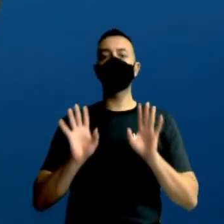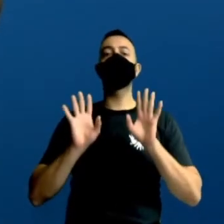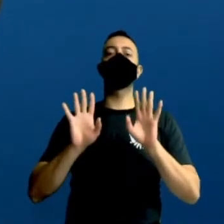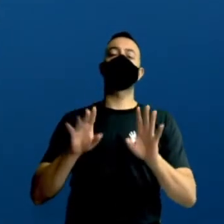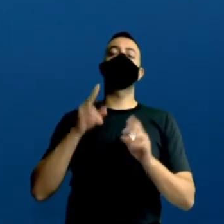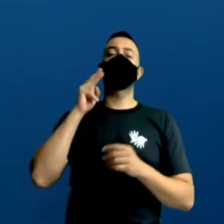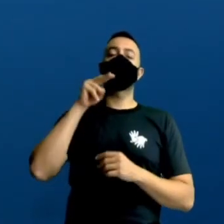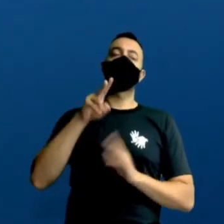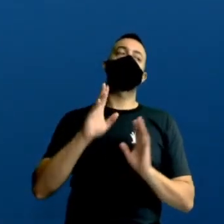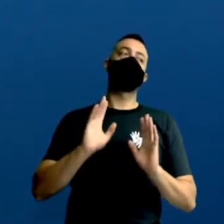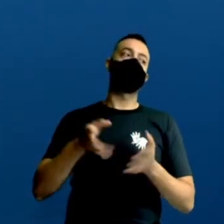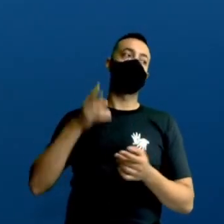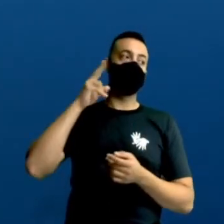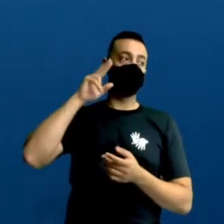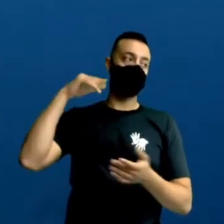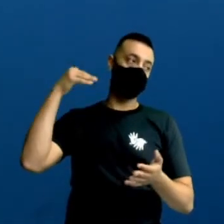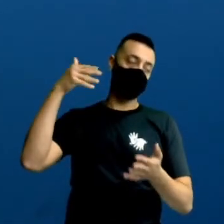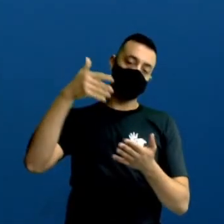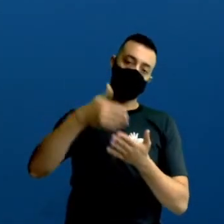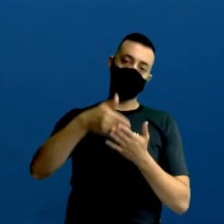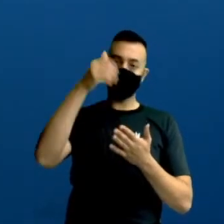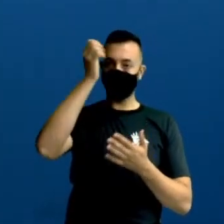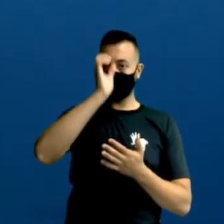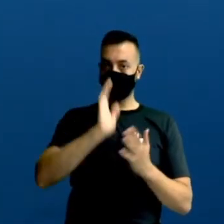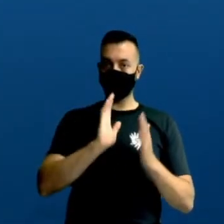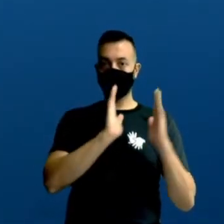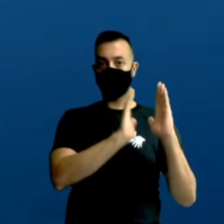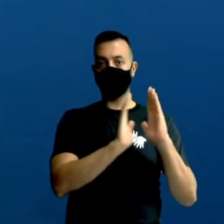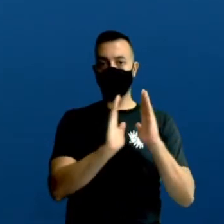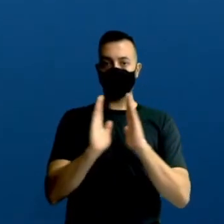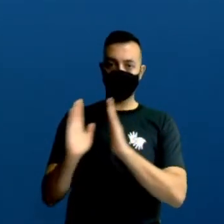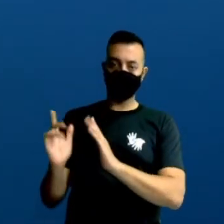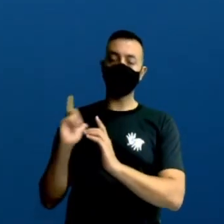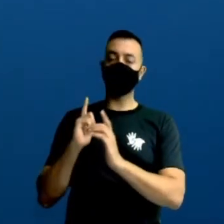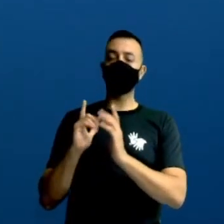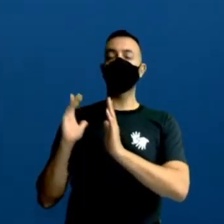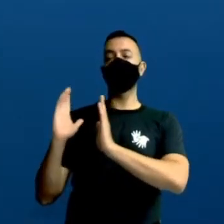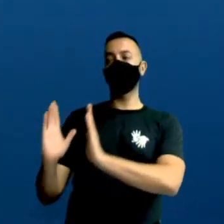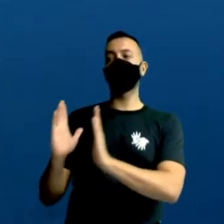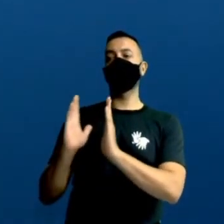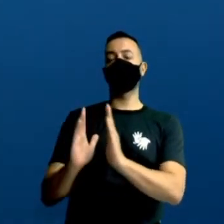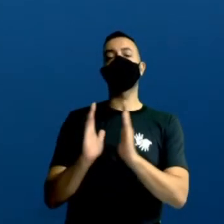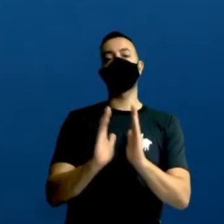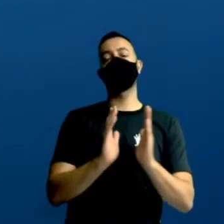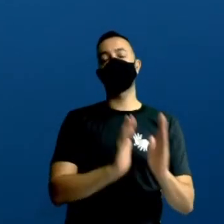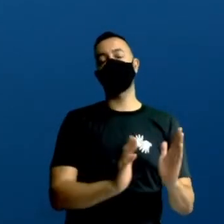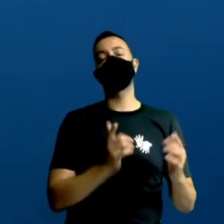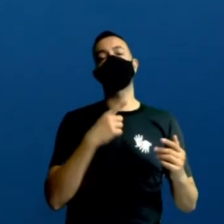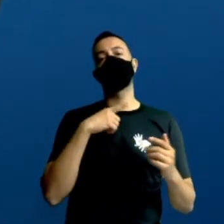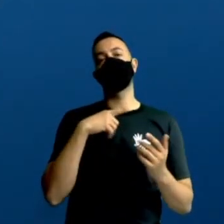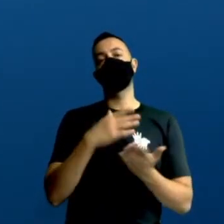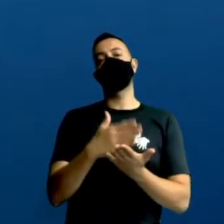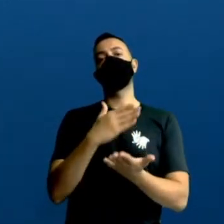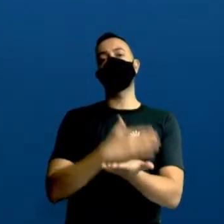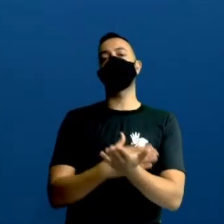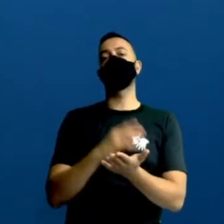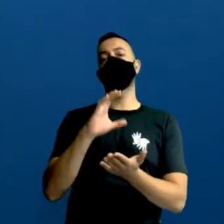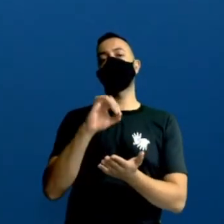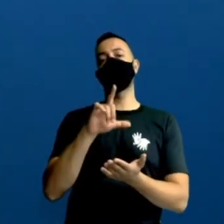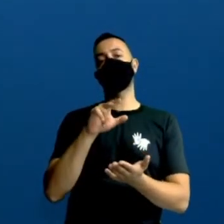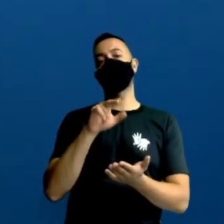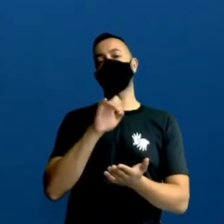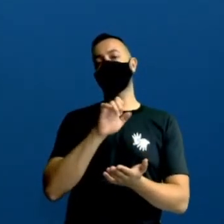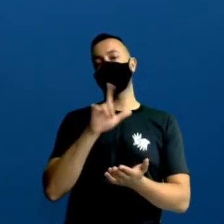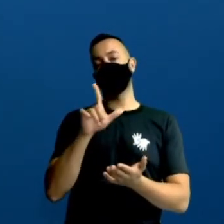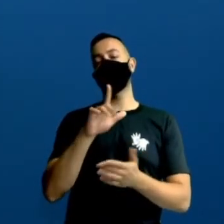a gente viu que a história do Brasil ela é fragmentadinha, né? E que tem outros períodos. Passou o período pré-colonial, chegou